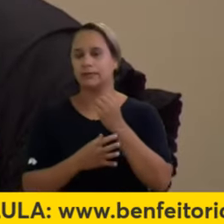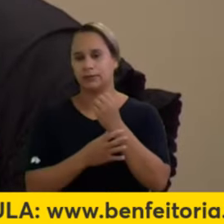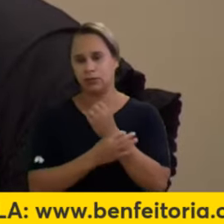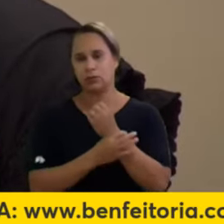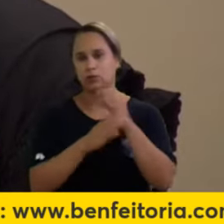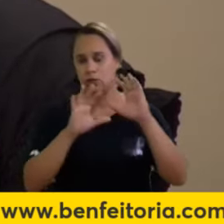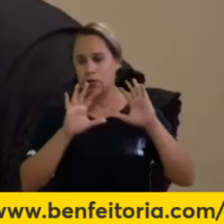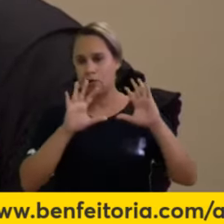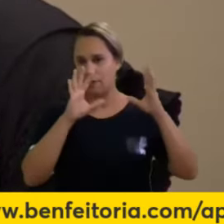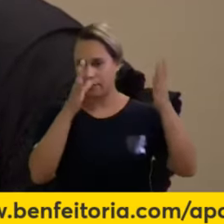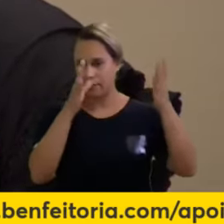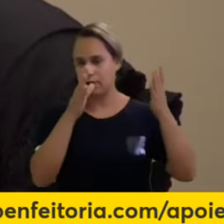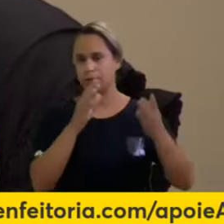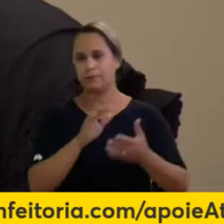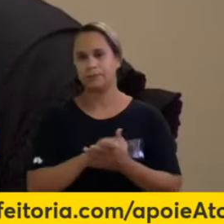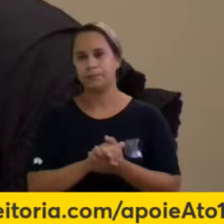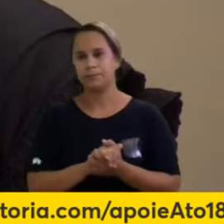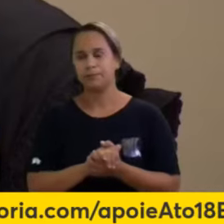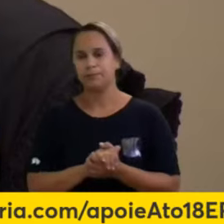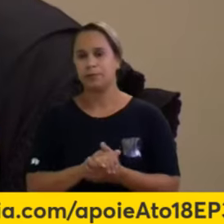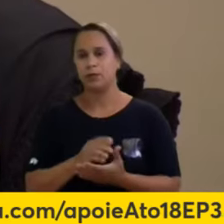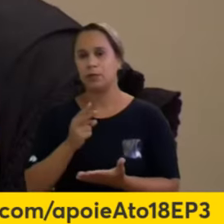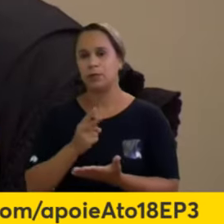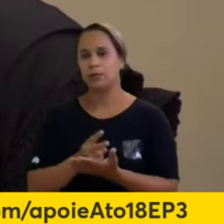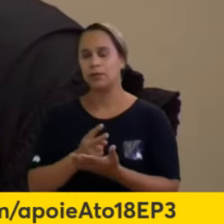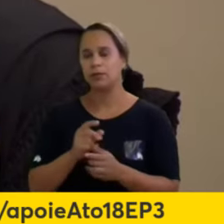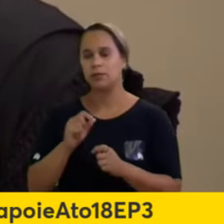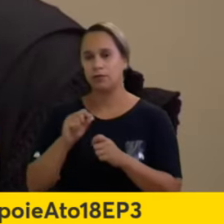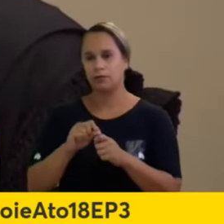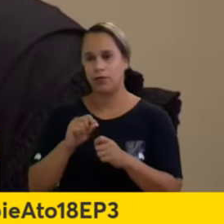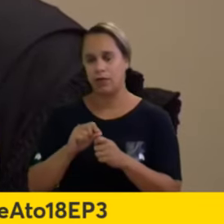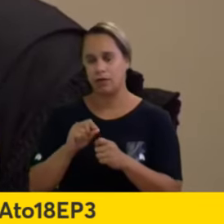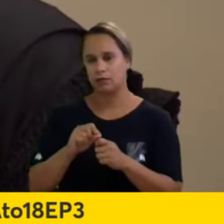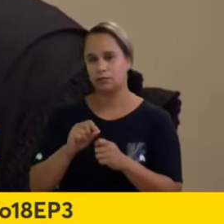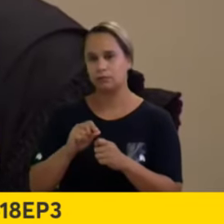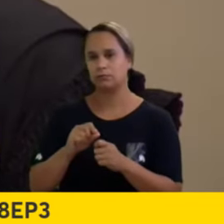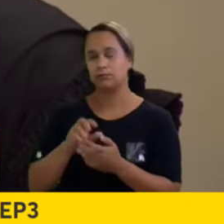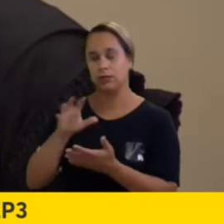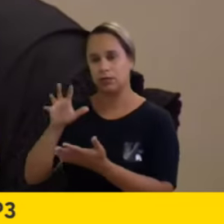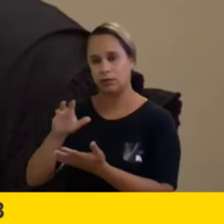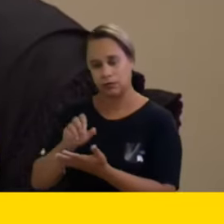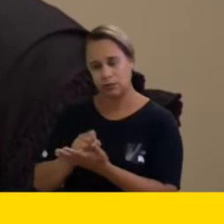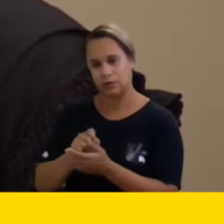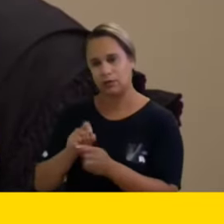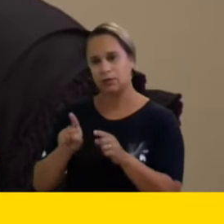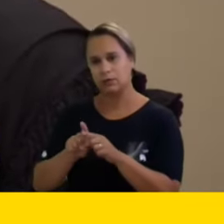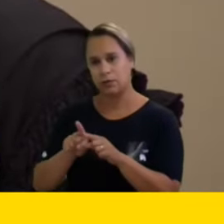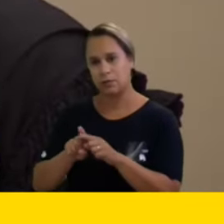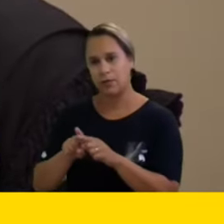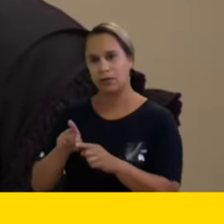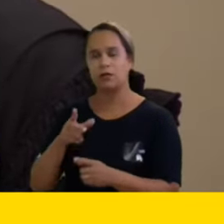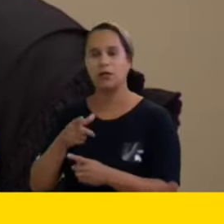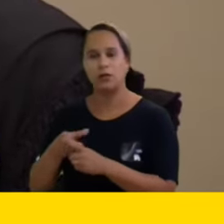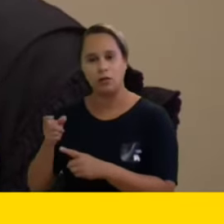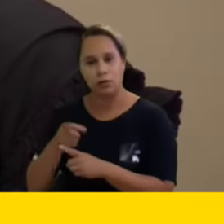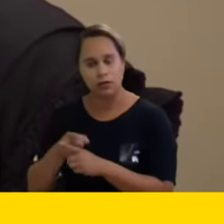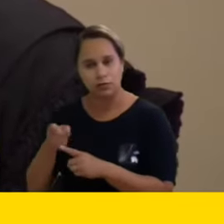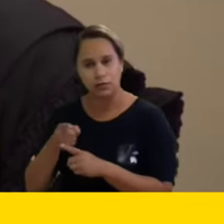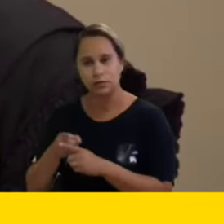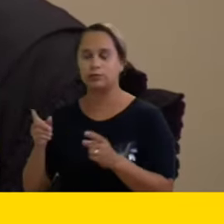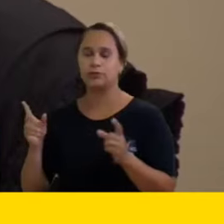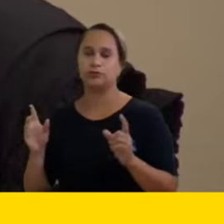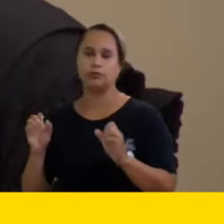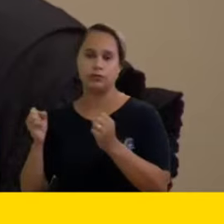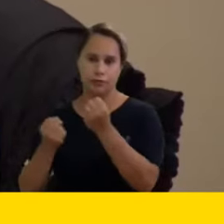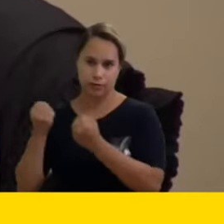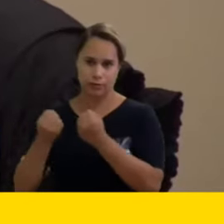público o mesmo faço com relação são aquisição e locação de veículos e aqui prossigo em relação a Tais despesas da compra do